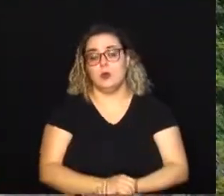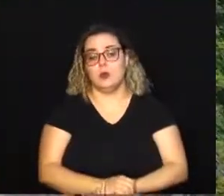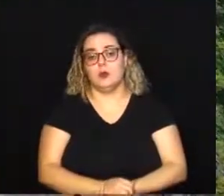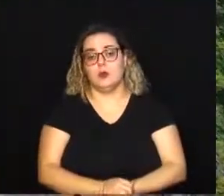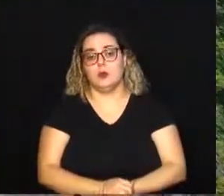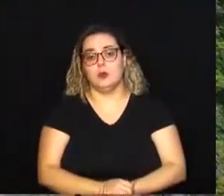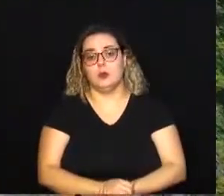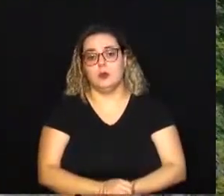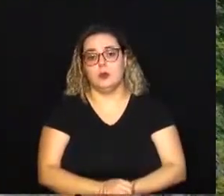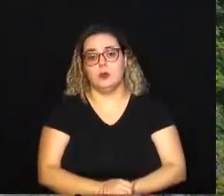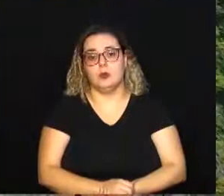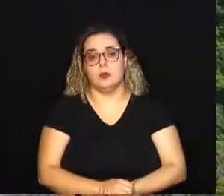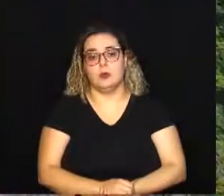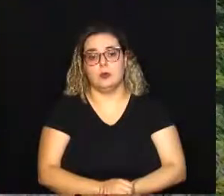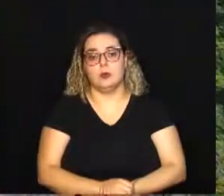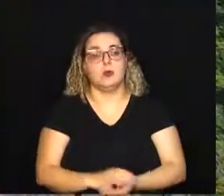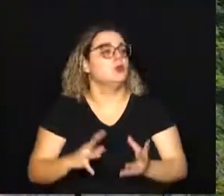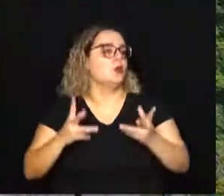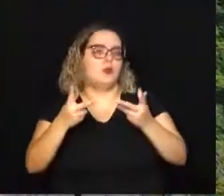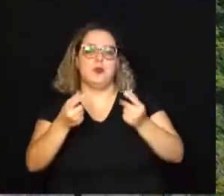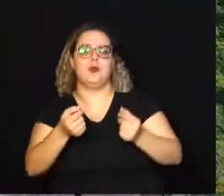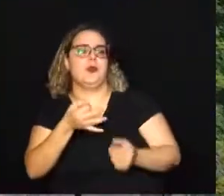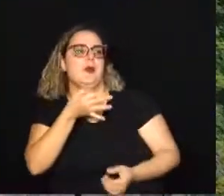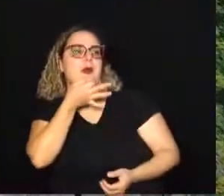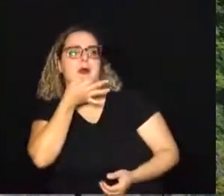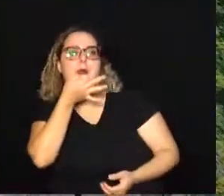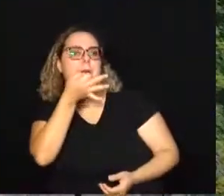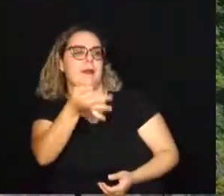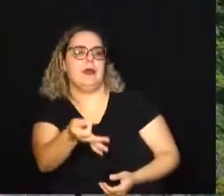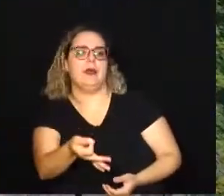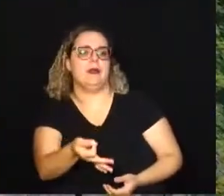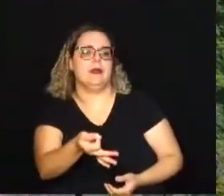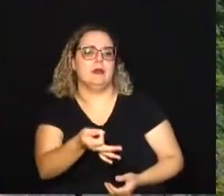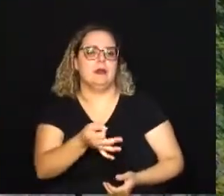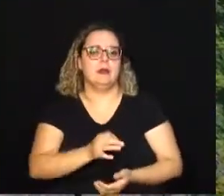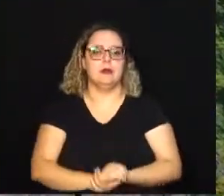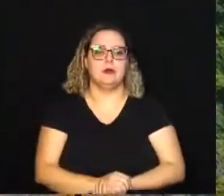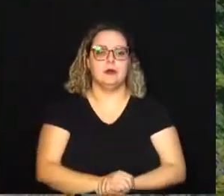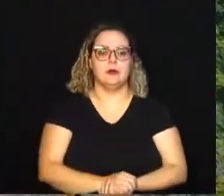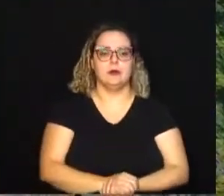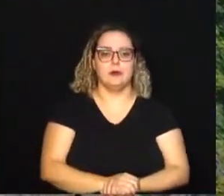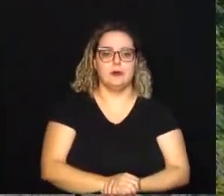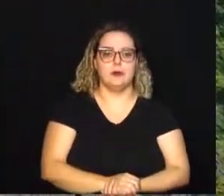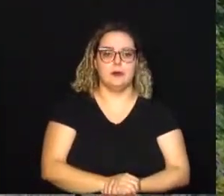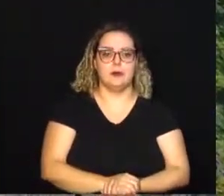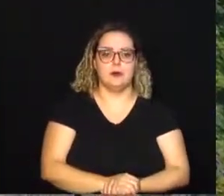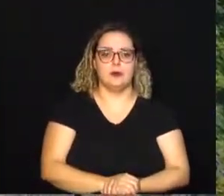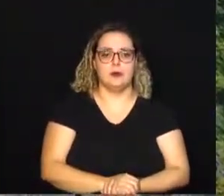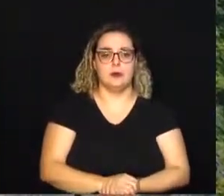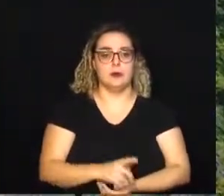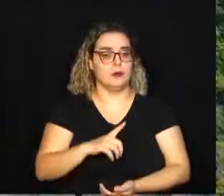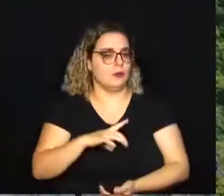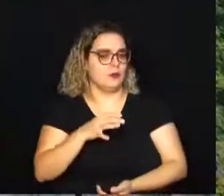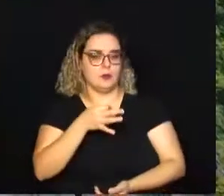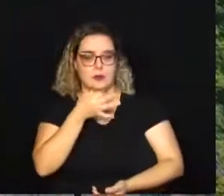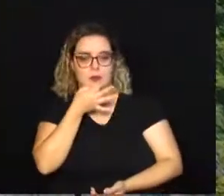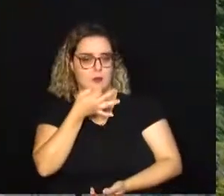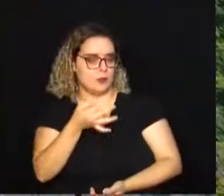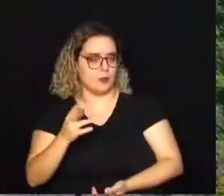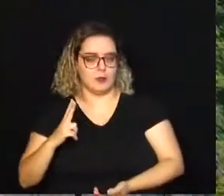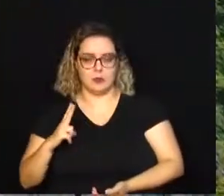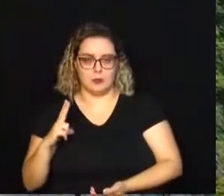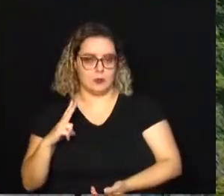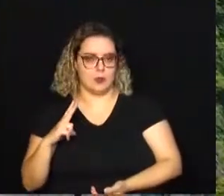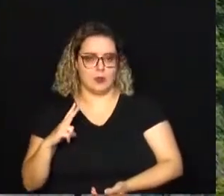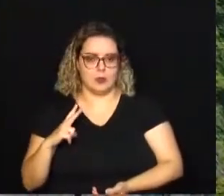o bedelho, né? Vamos dizer assim, todo mundo, né, tem uma opinião, tanto é que a